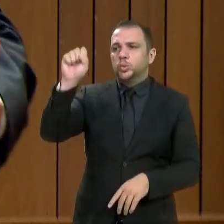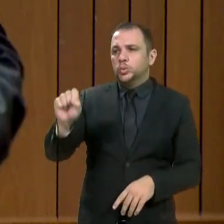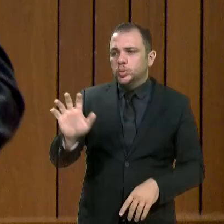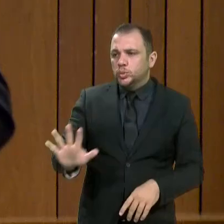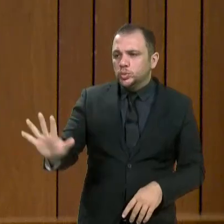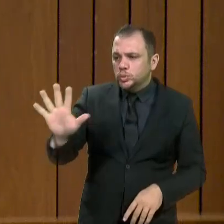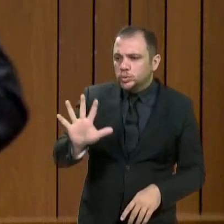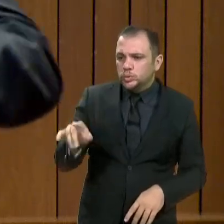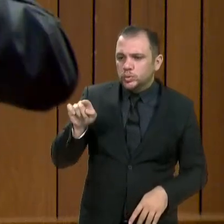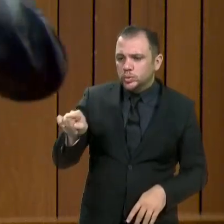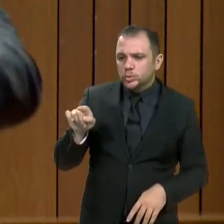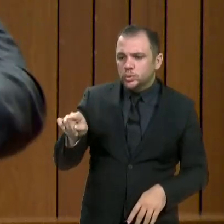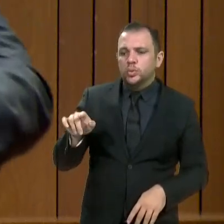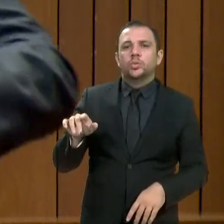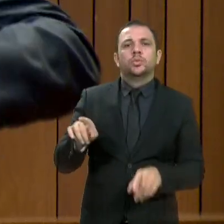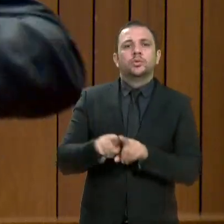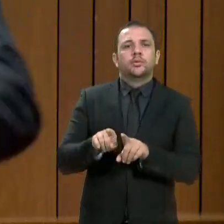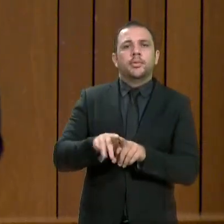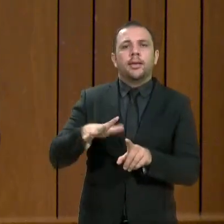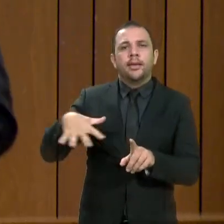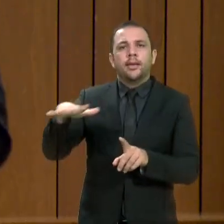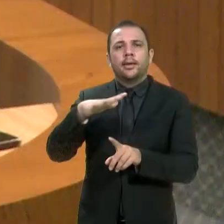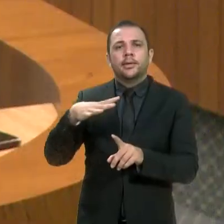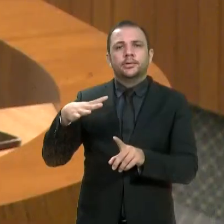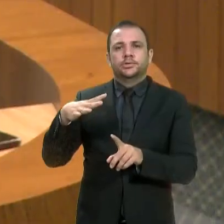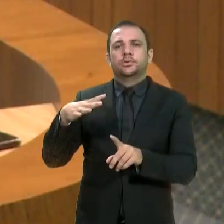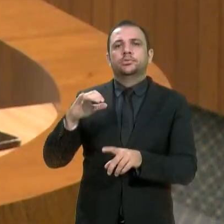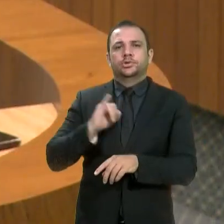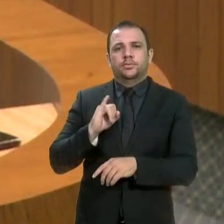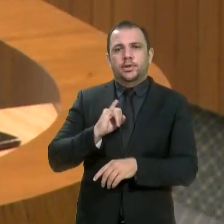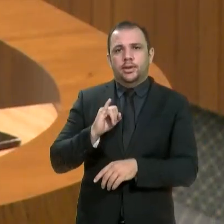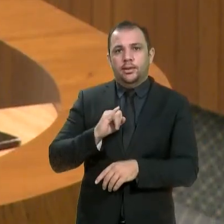e uma região tocantina com indicadores